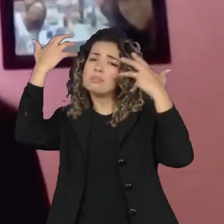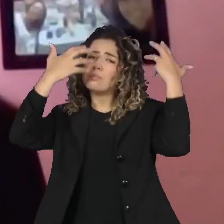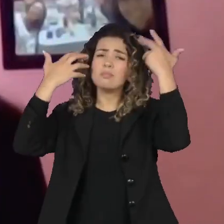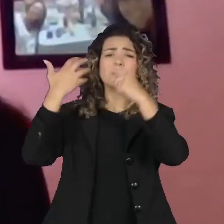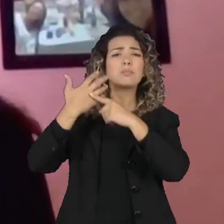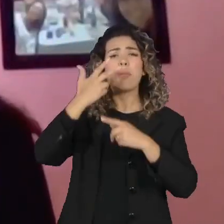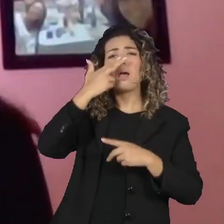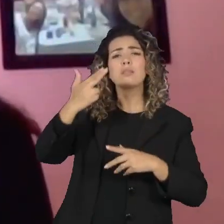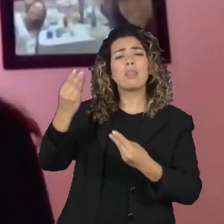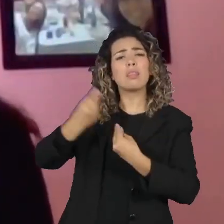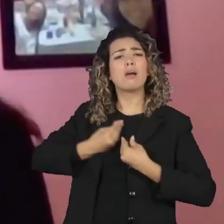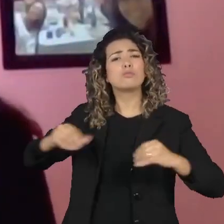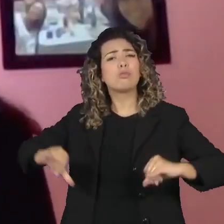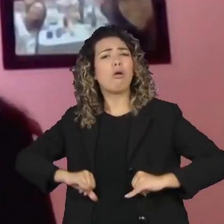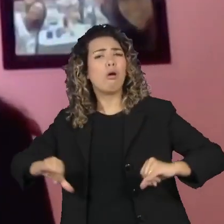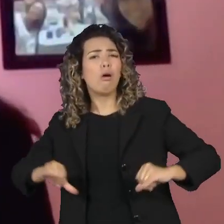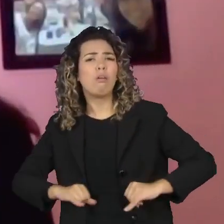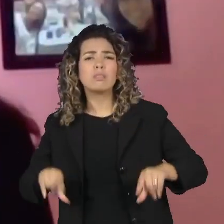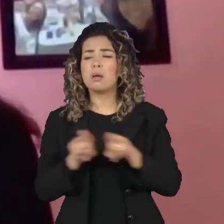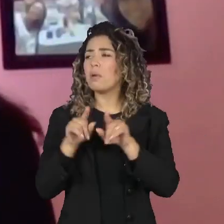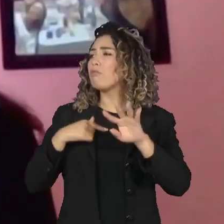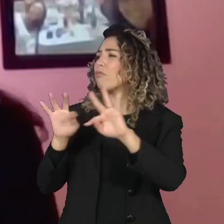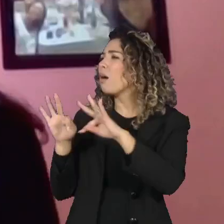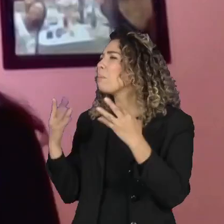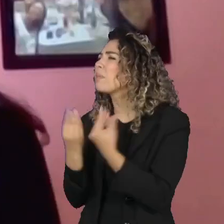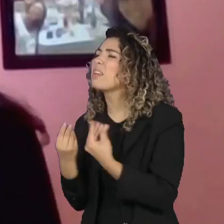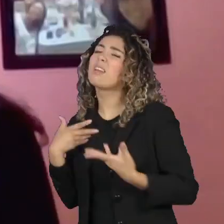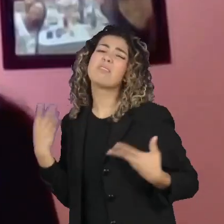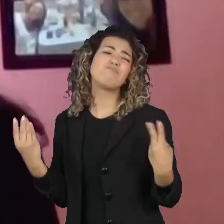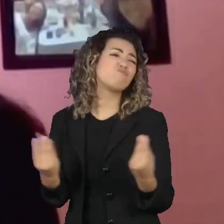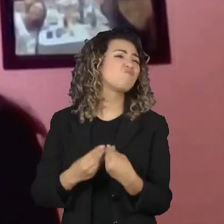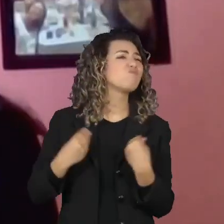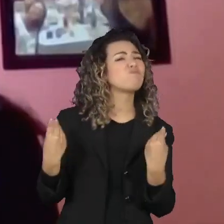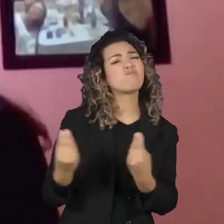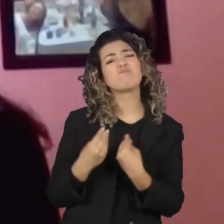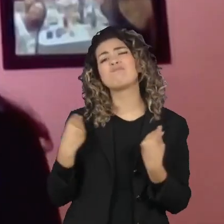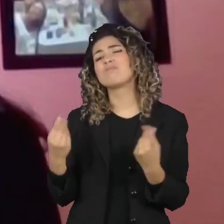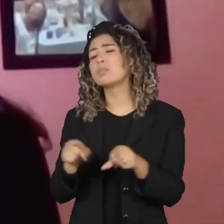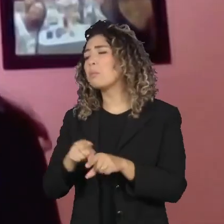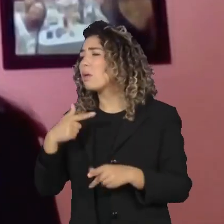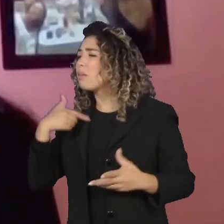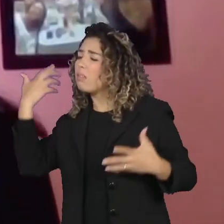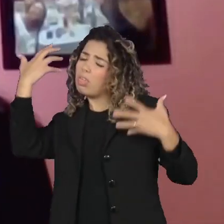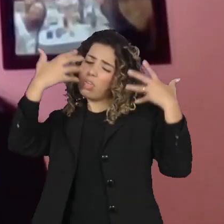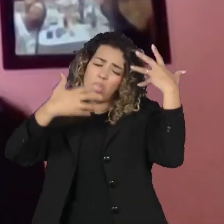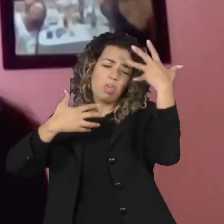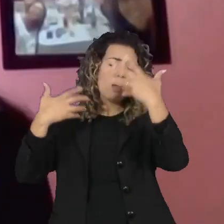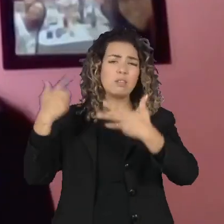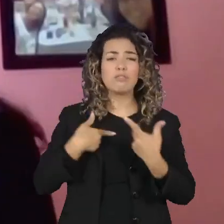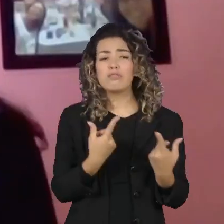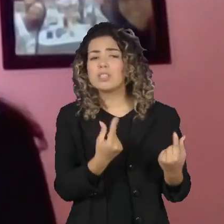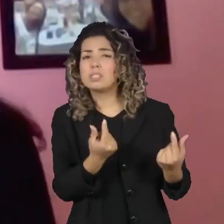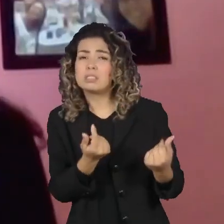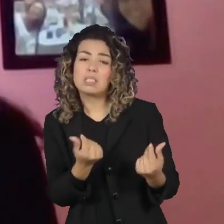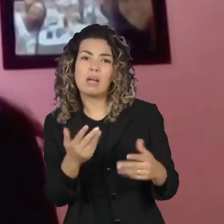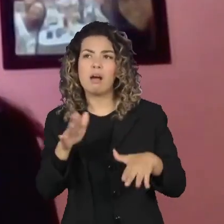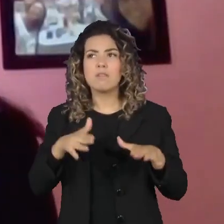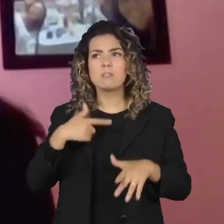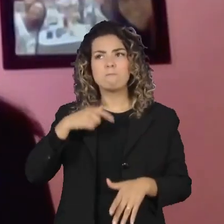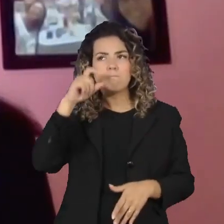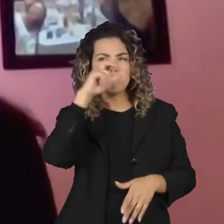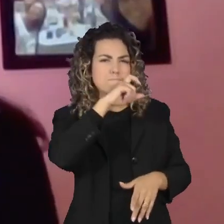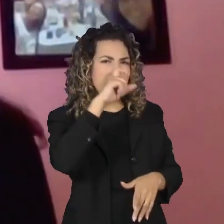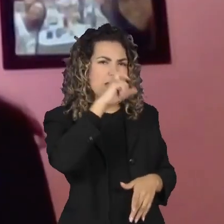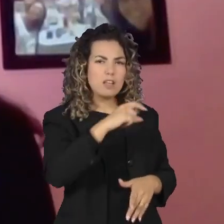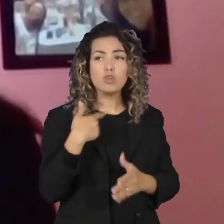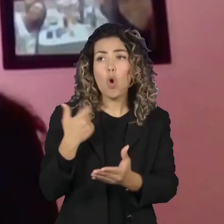e familiar, profissional, financeiro. E aí a pessoa fica envolvida com questões relacionadas a mentiras, a comprar